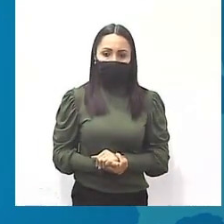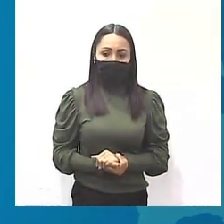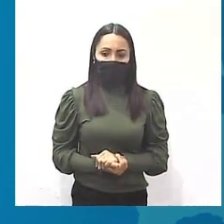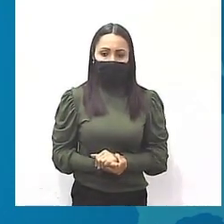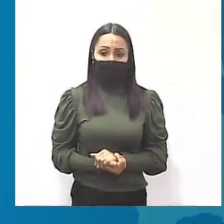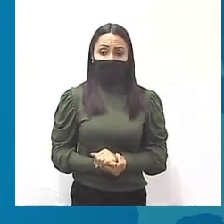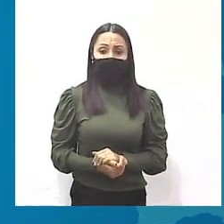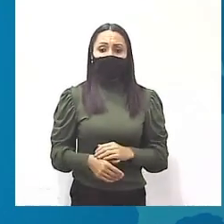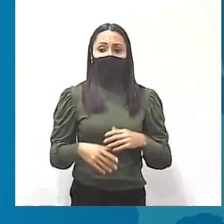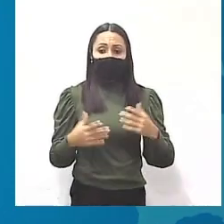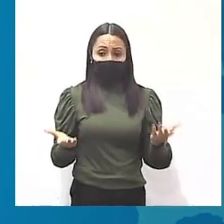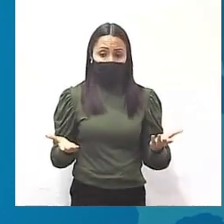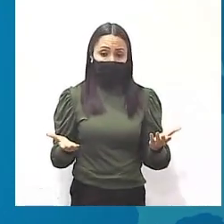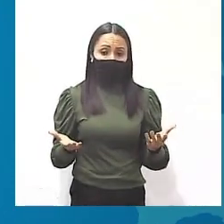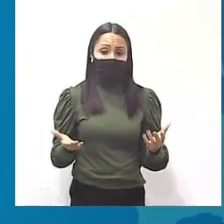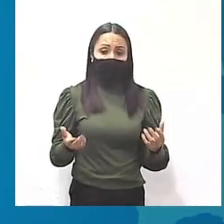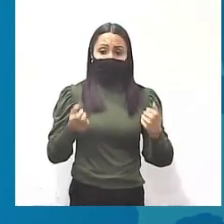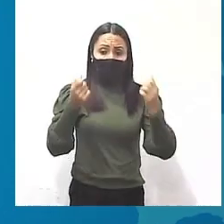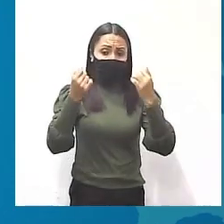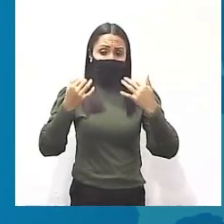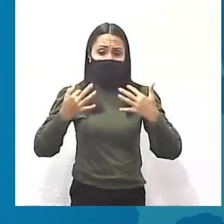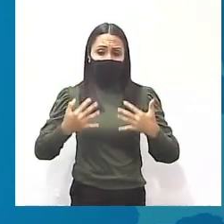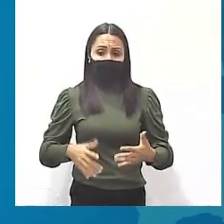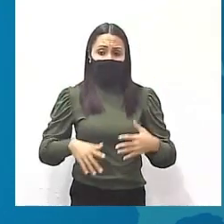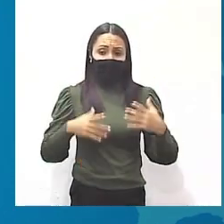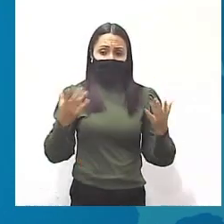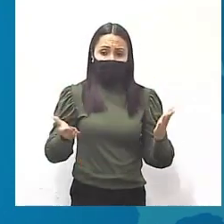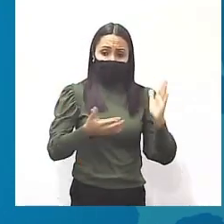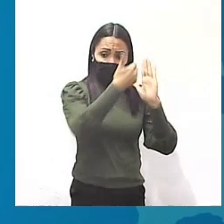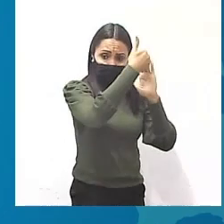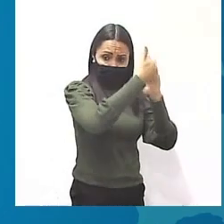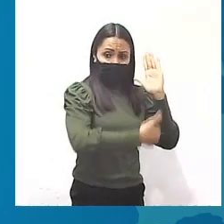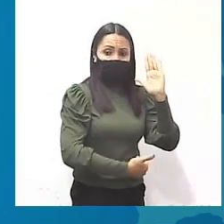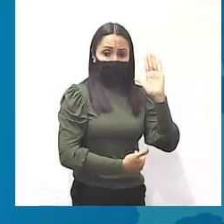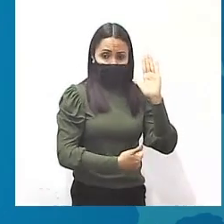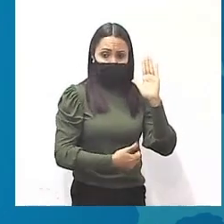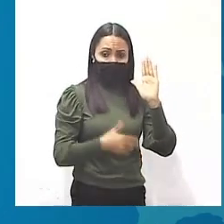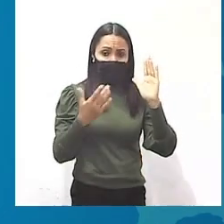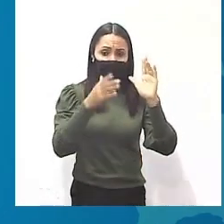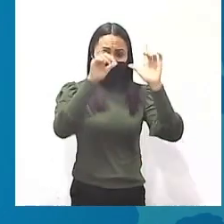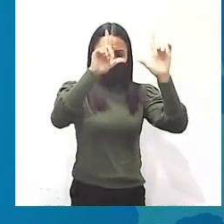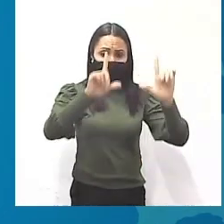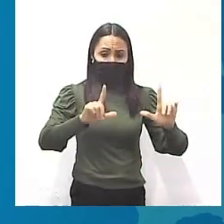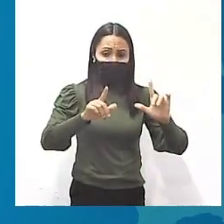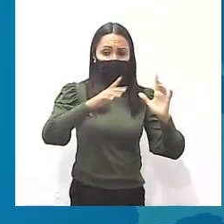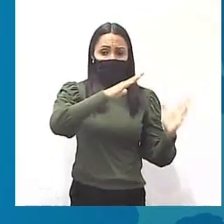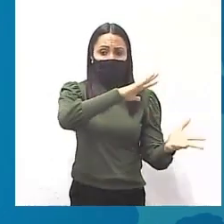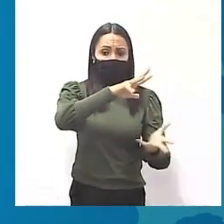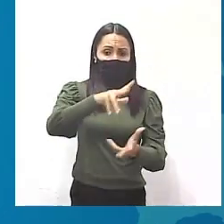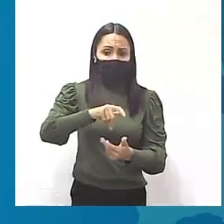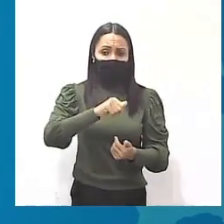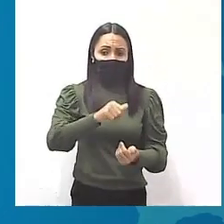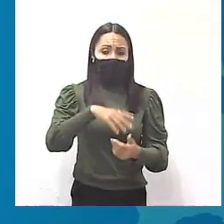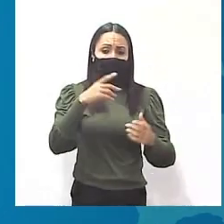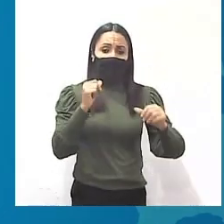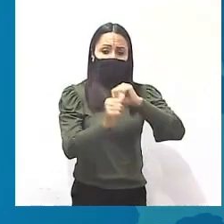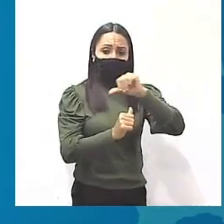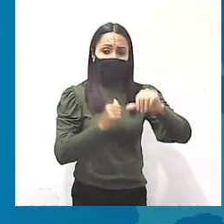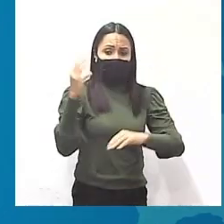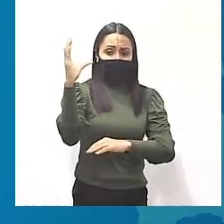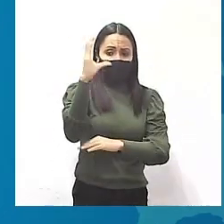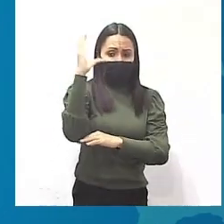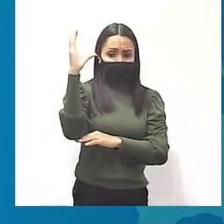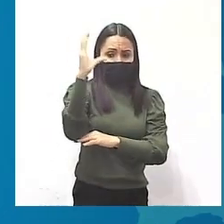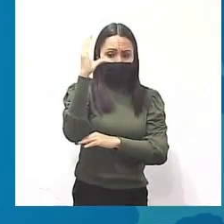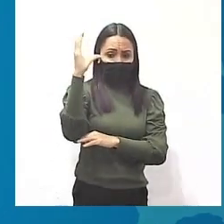seja, conclusão que foi ali respaldada pelo painel intergovernamental para as